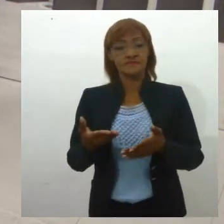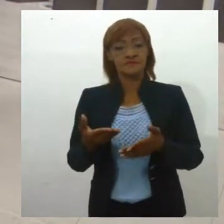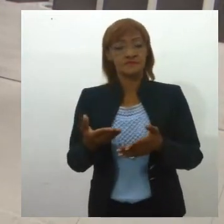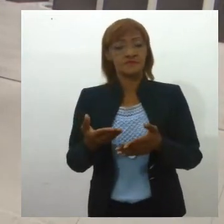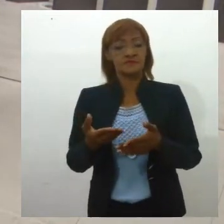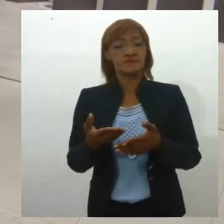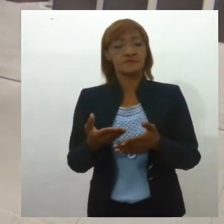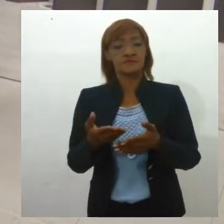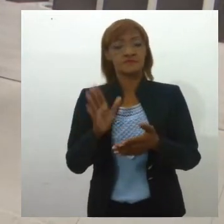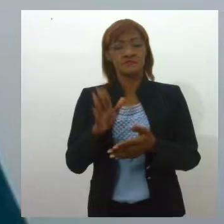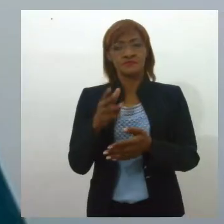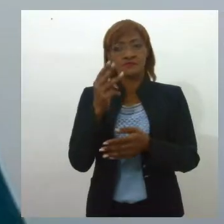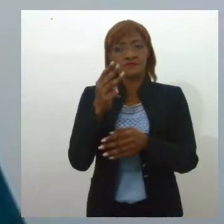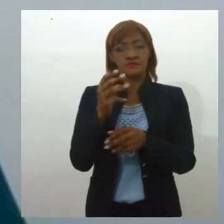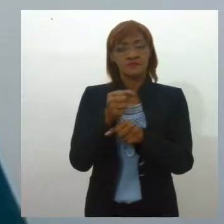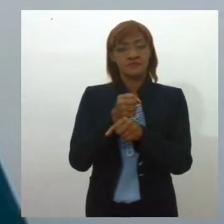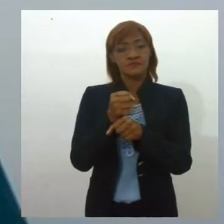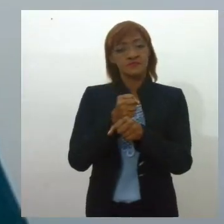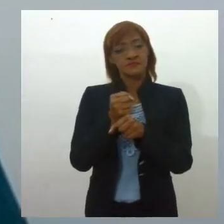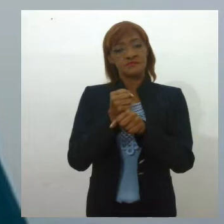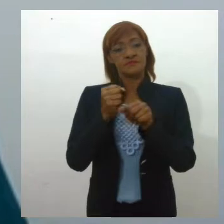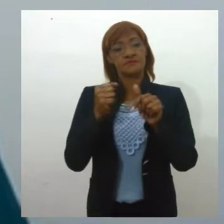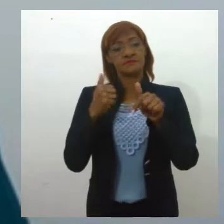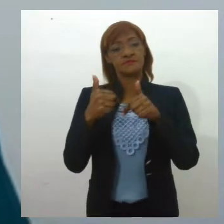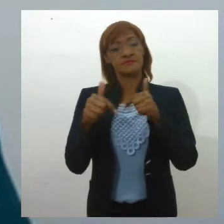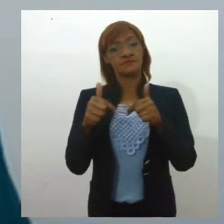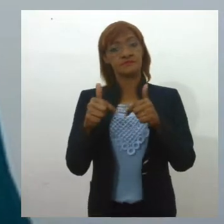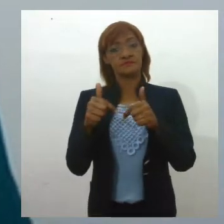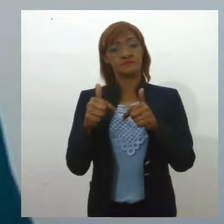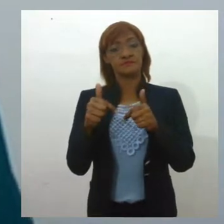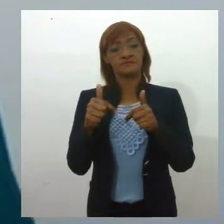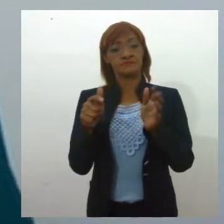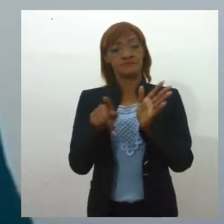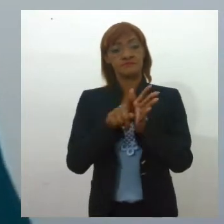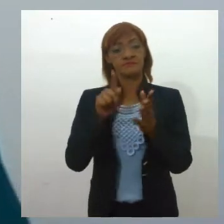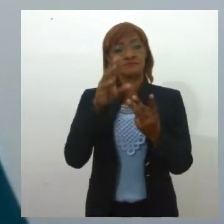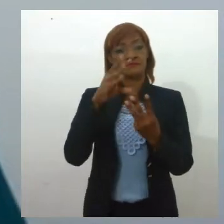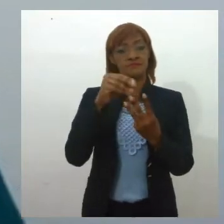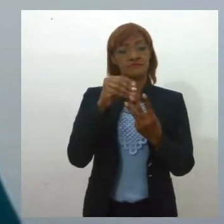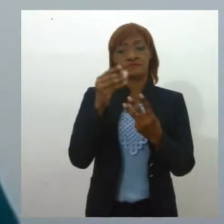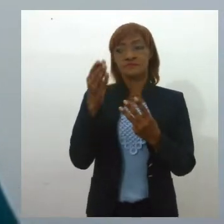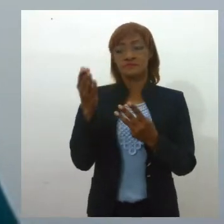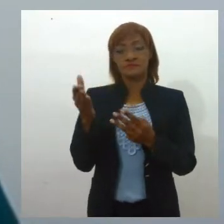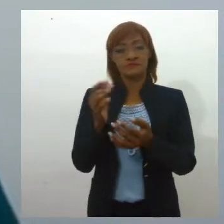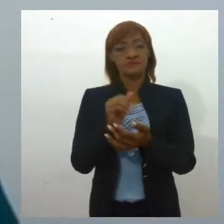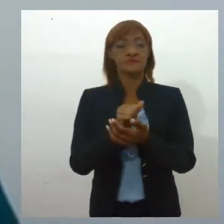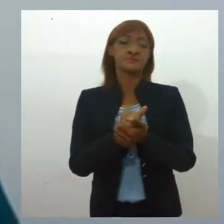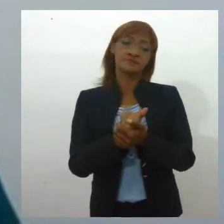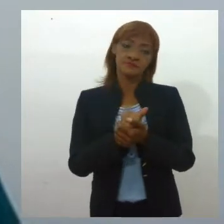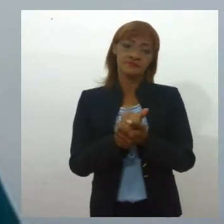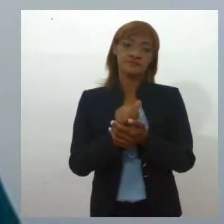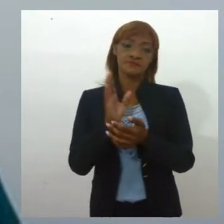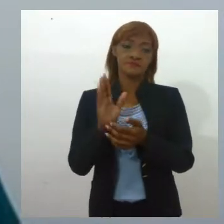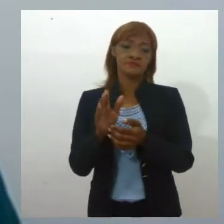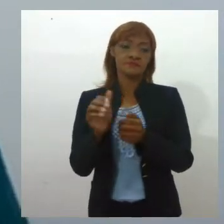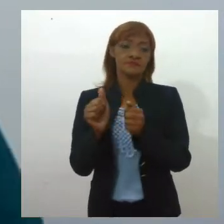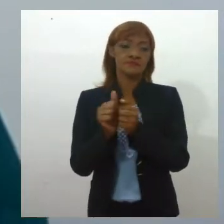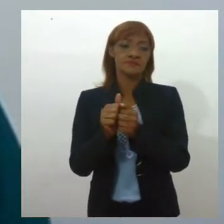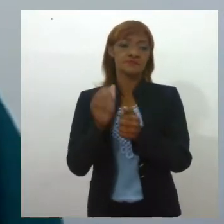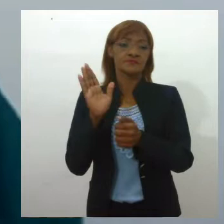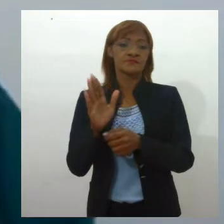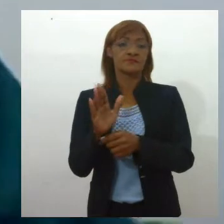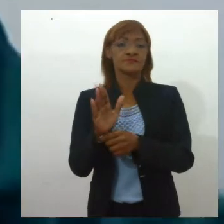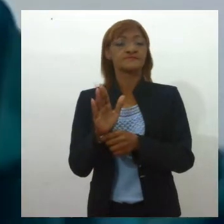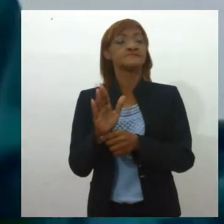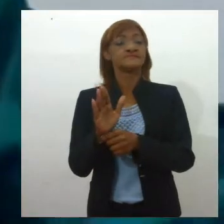quase 3 anos de trabalho, realizado pela Universidade Federal do Sergipe, em parceria com a FAPESE e em parceria com a Petrobras,